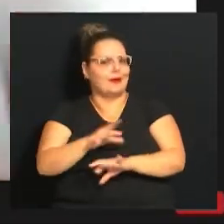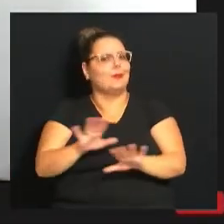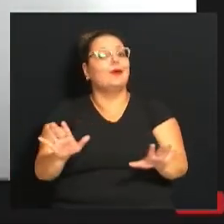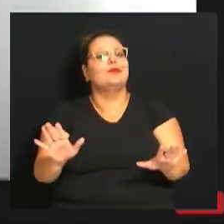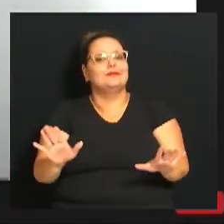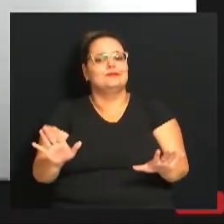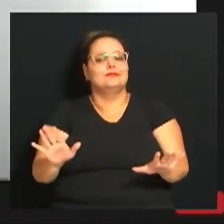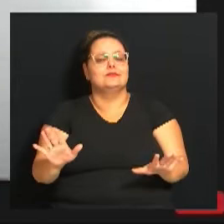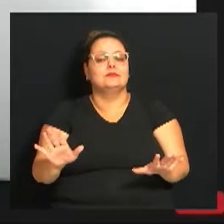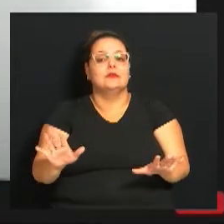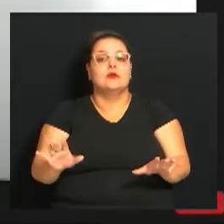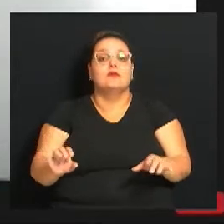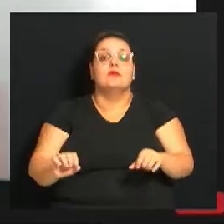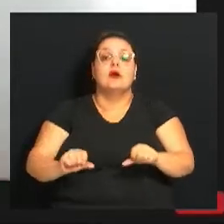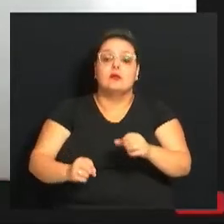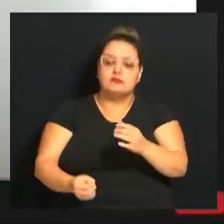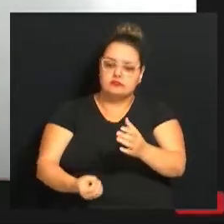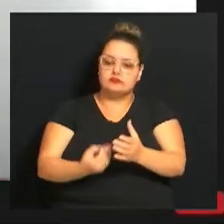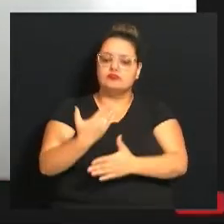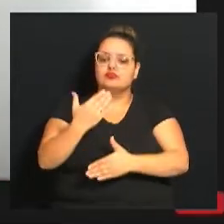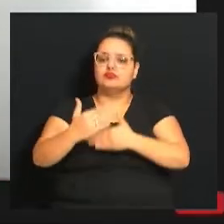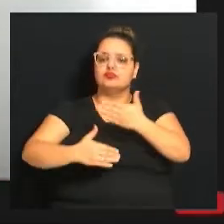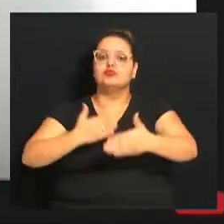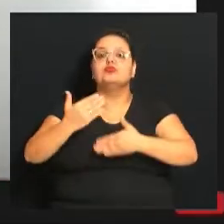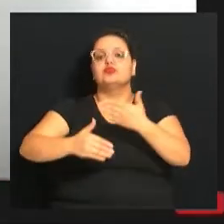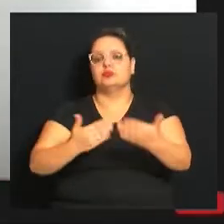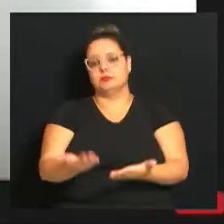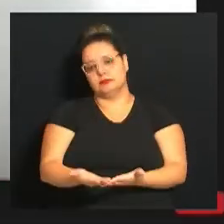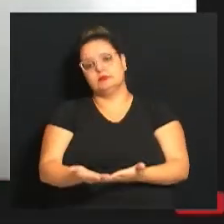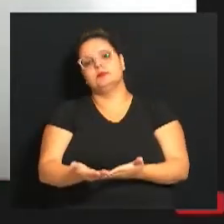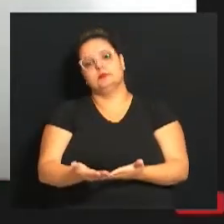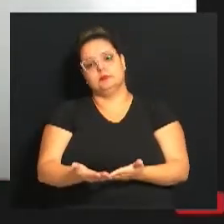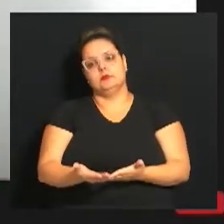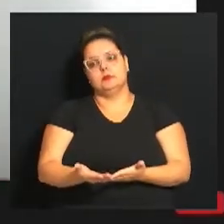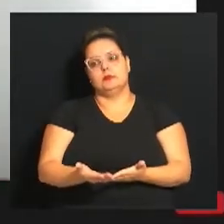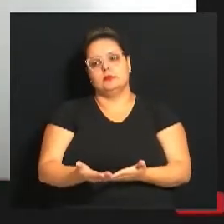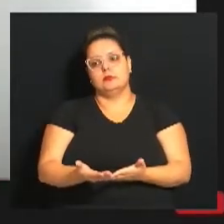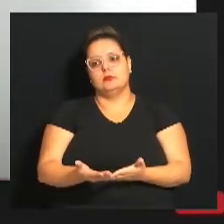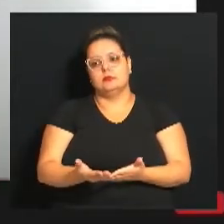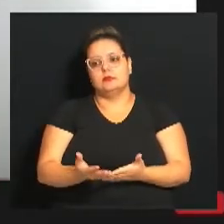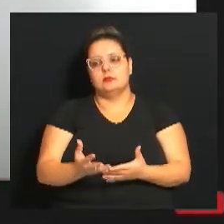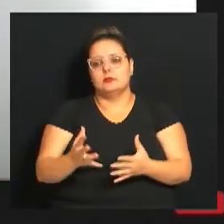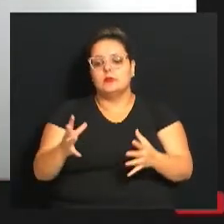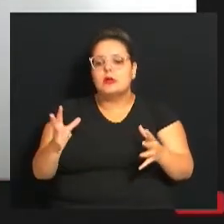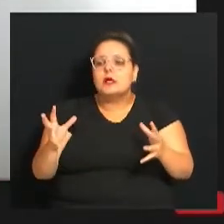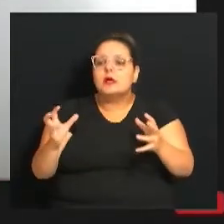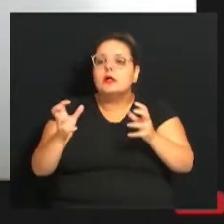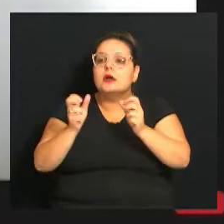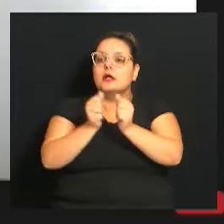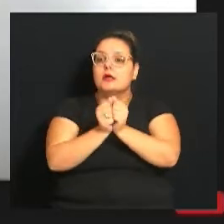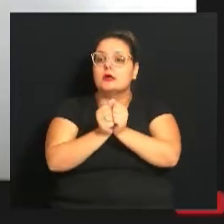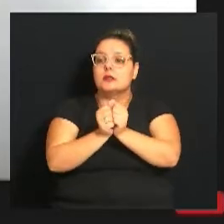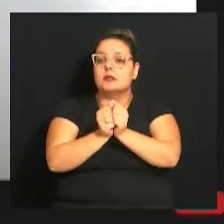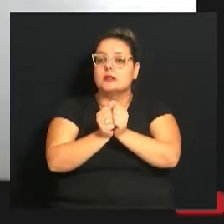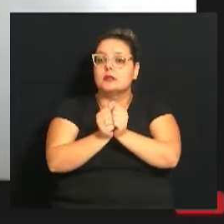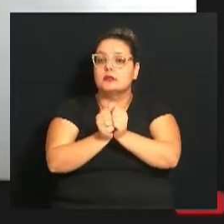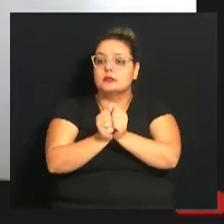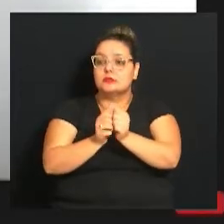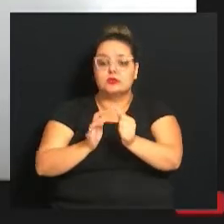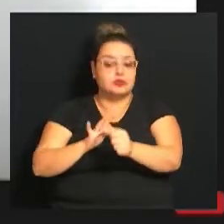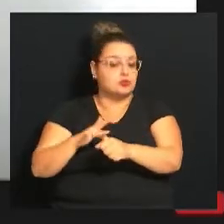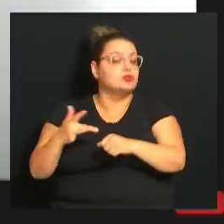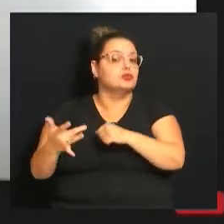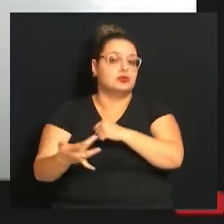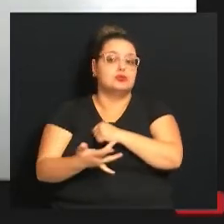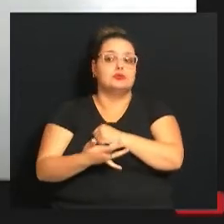um renascimento a partir dessa morte, com a fusão das redes, né? Ainda mais com o